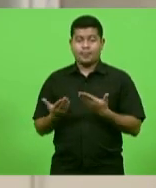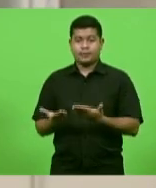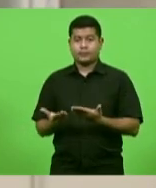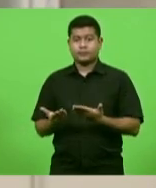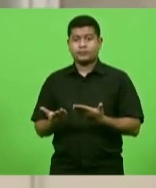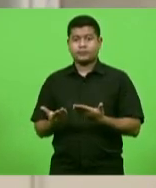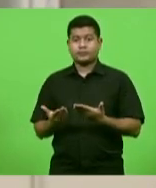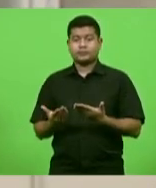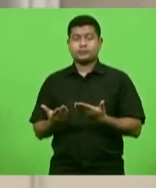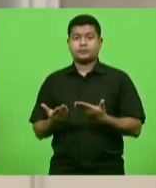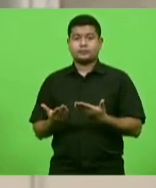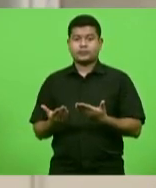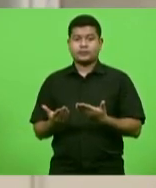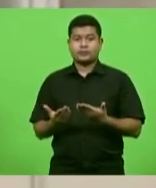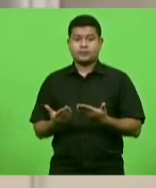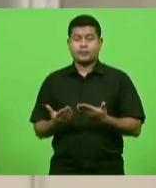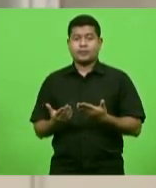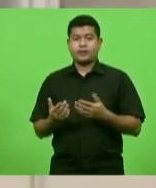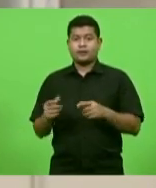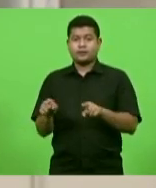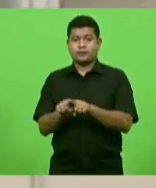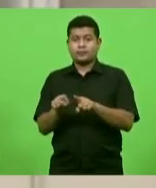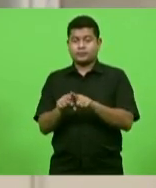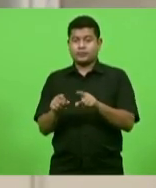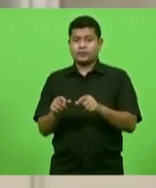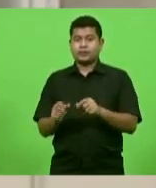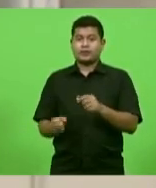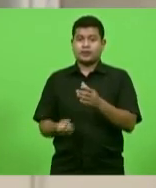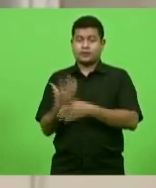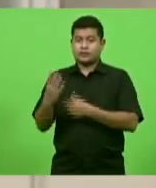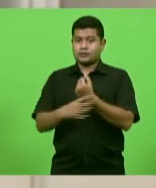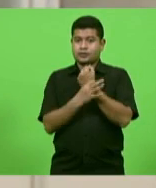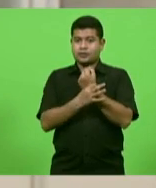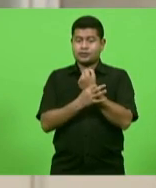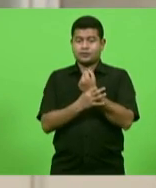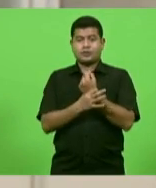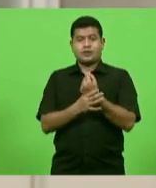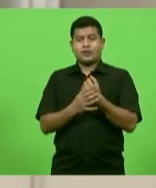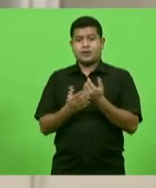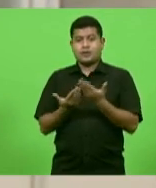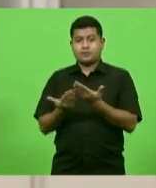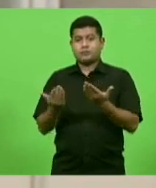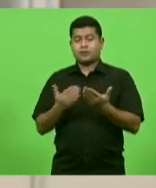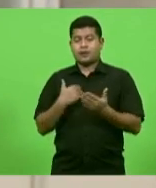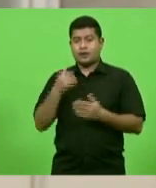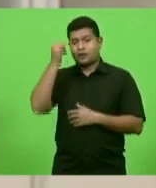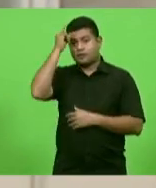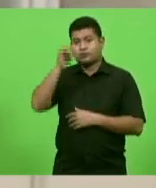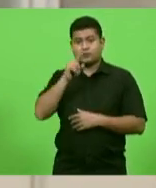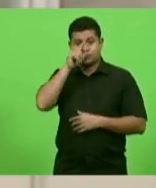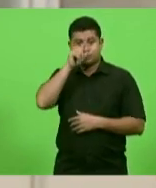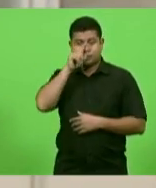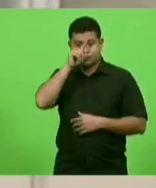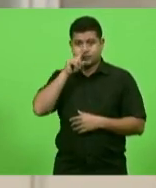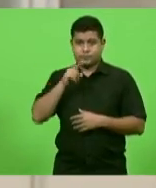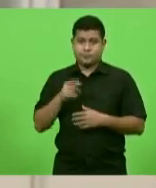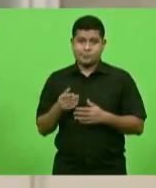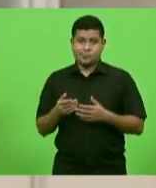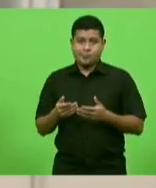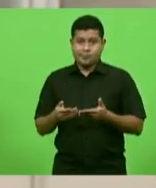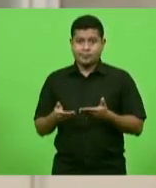medida estabelecimento de garantias específicas e suficientes para resguardar os riscos estava me